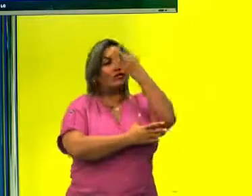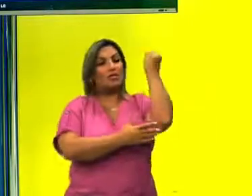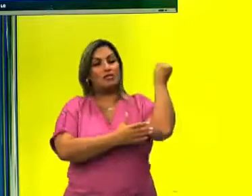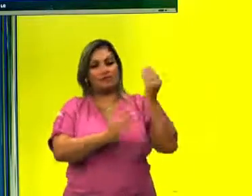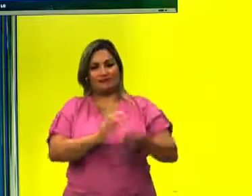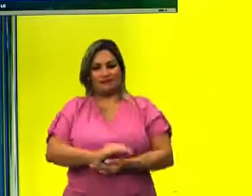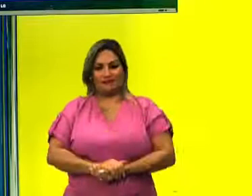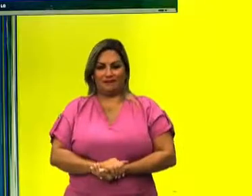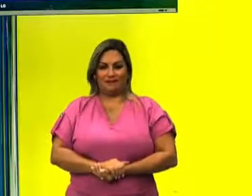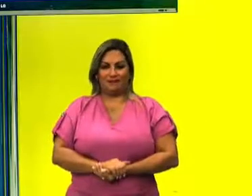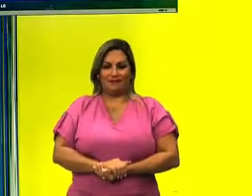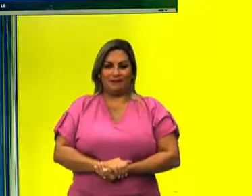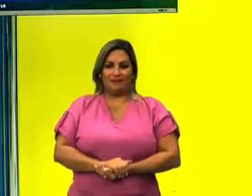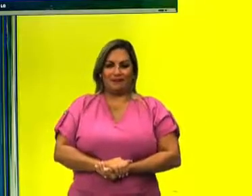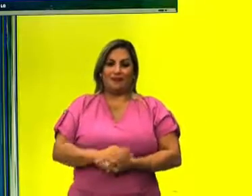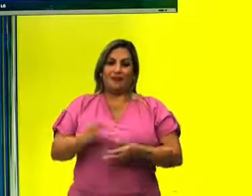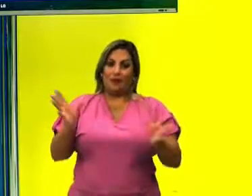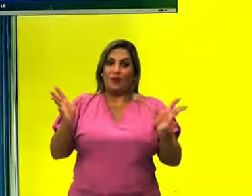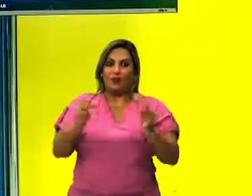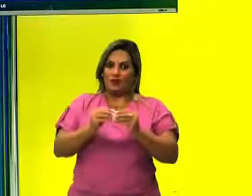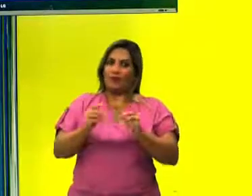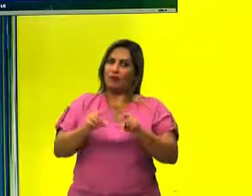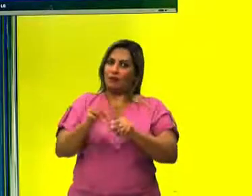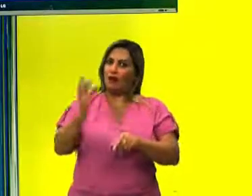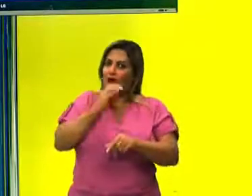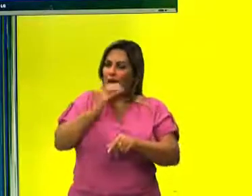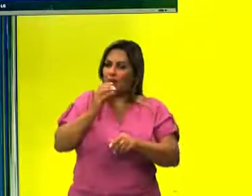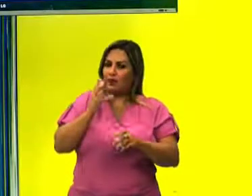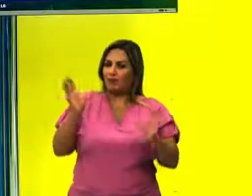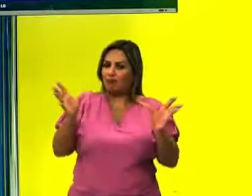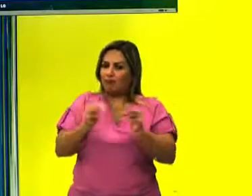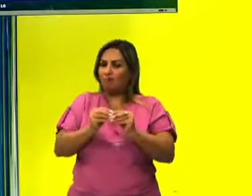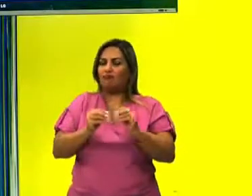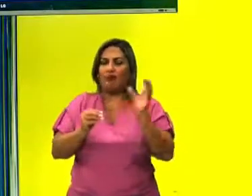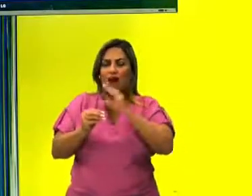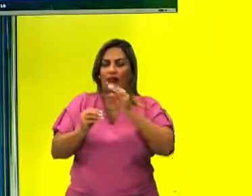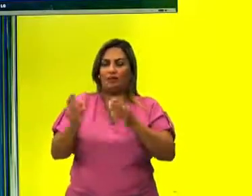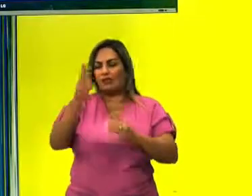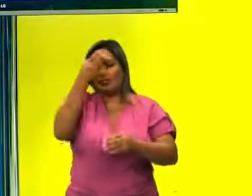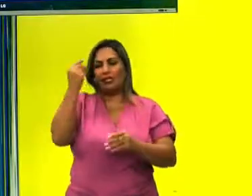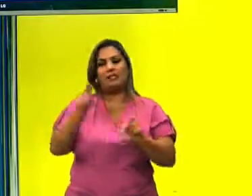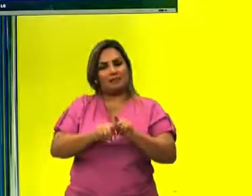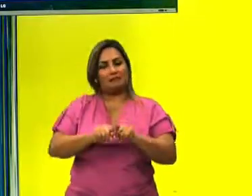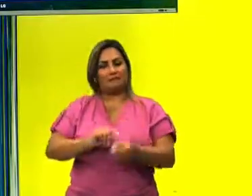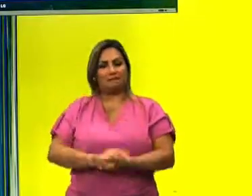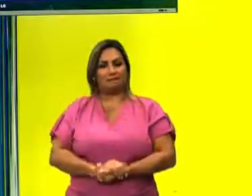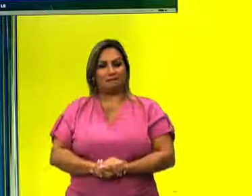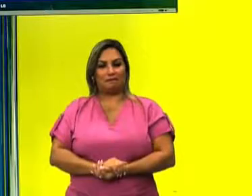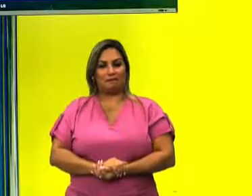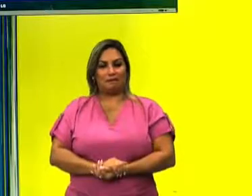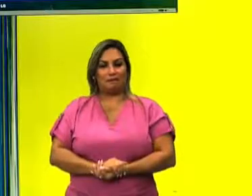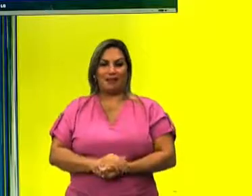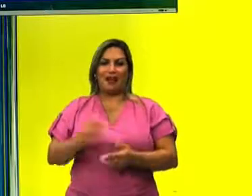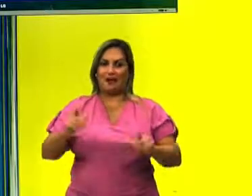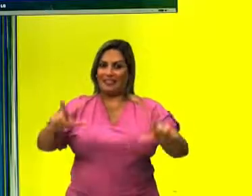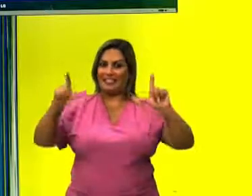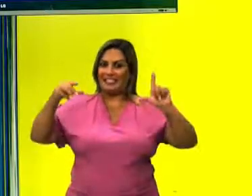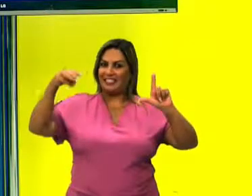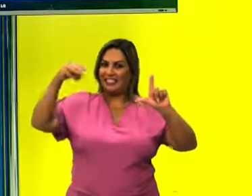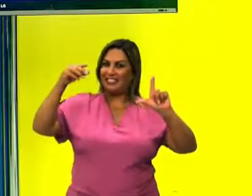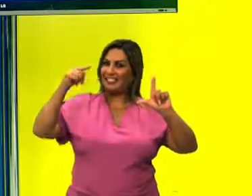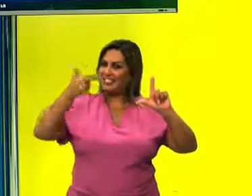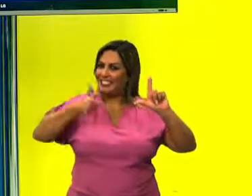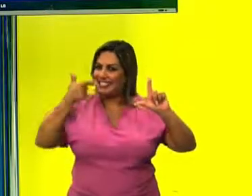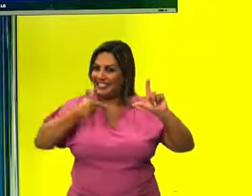esquecido. Então a resenha, de uma certa forma, ela é bem rápida, né, ela é passageira, ok? Os memes, quem não